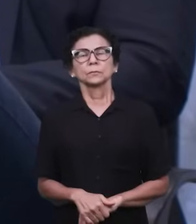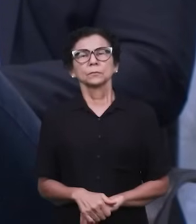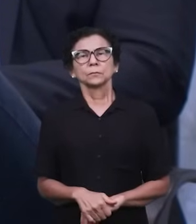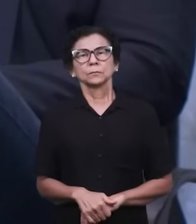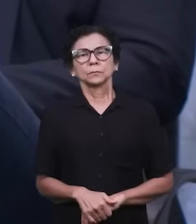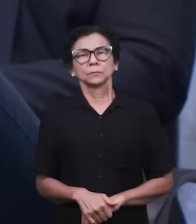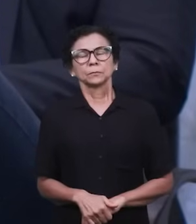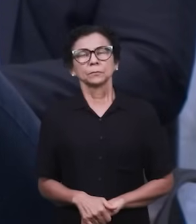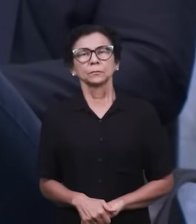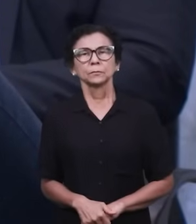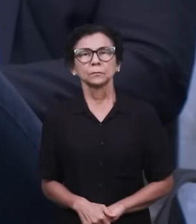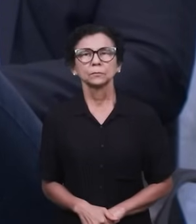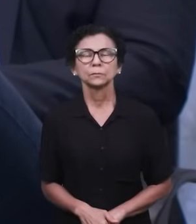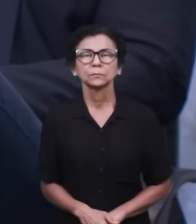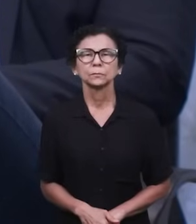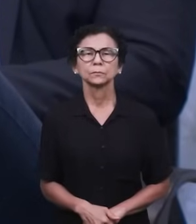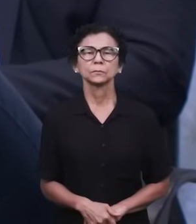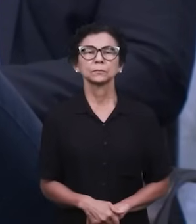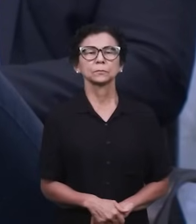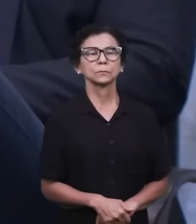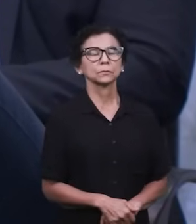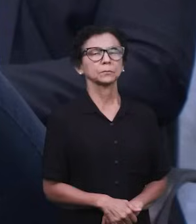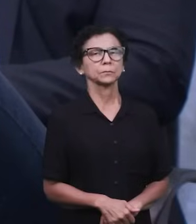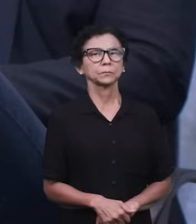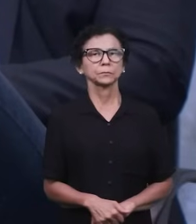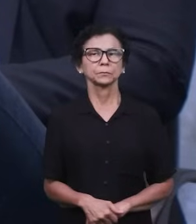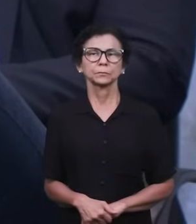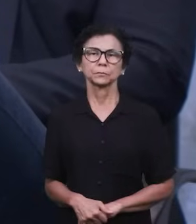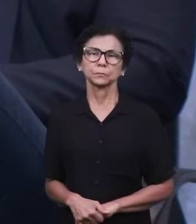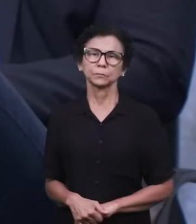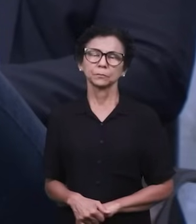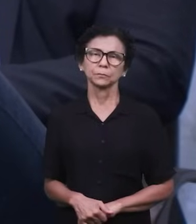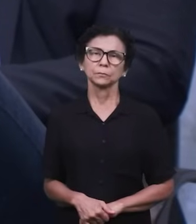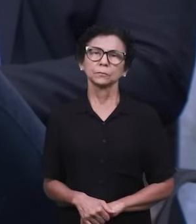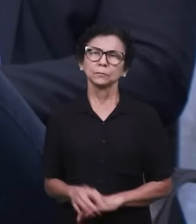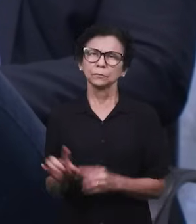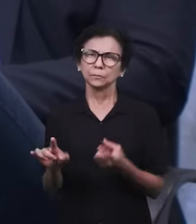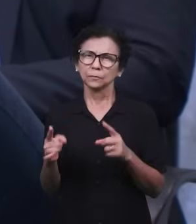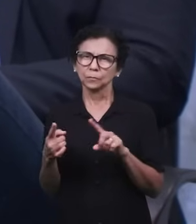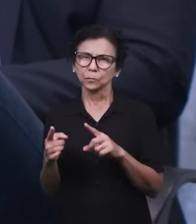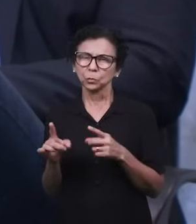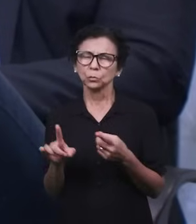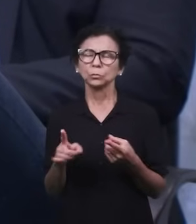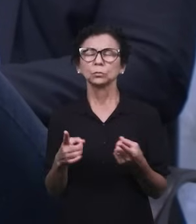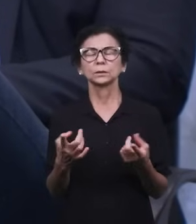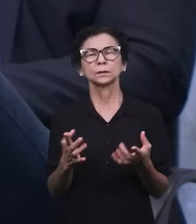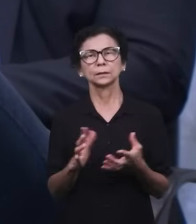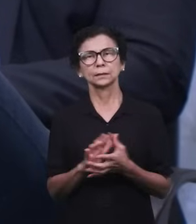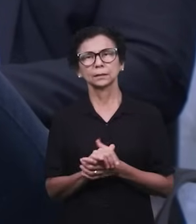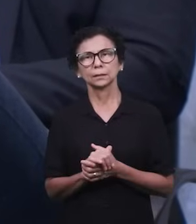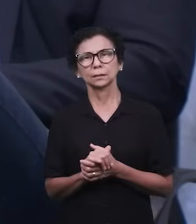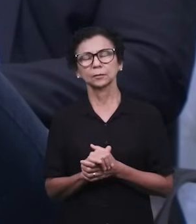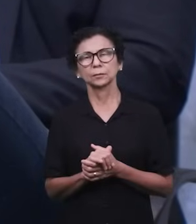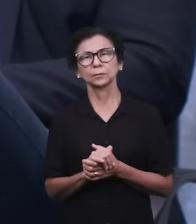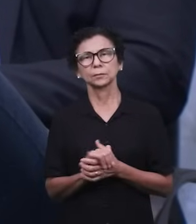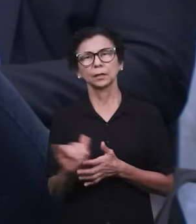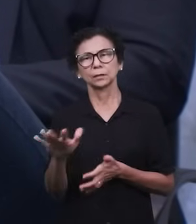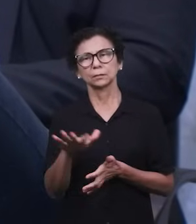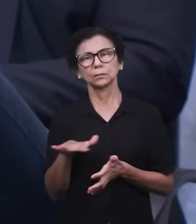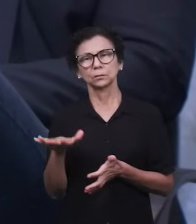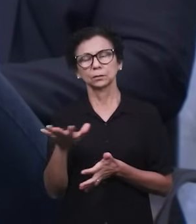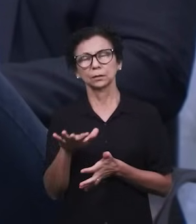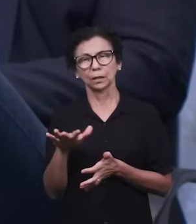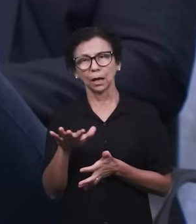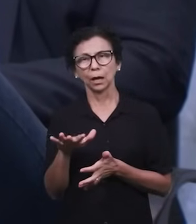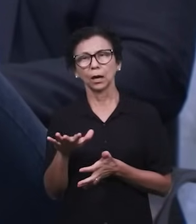o senhor está realizando no nosso meio, de um aperfeiçoamento, tanto na parte, primeiramente, espiritual, nos dando assim, toda